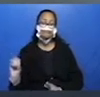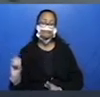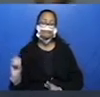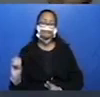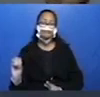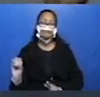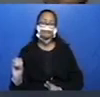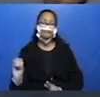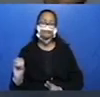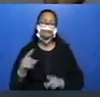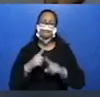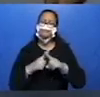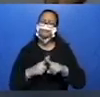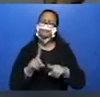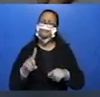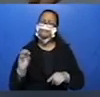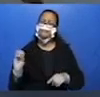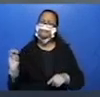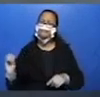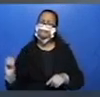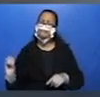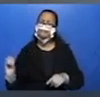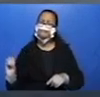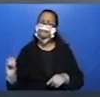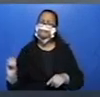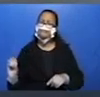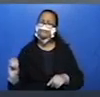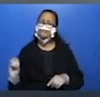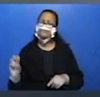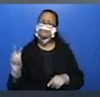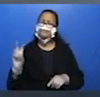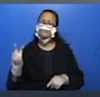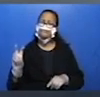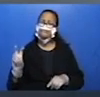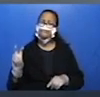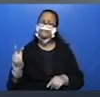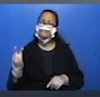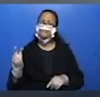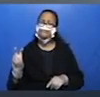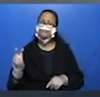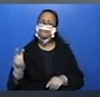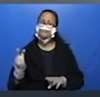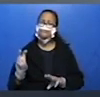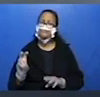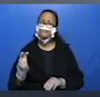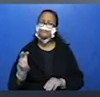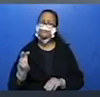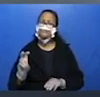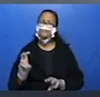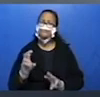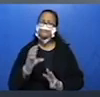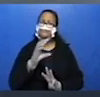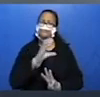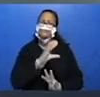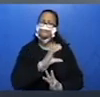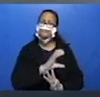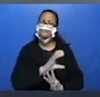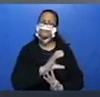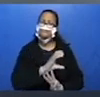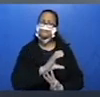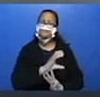por 100, para onde que o 5 foi? 100. Ah, professora, 100 é